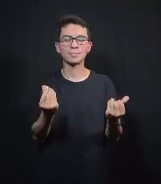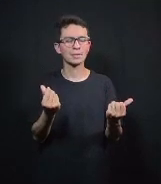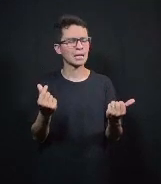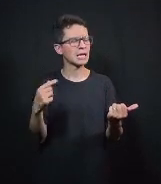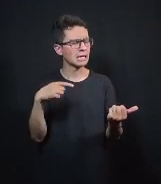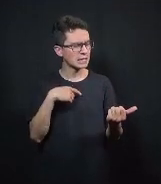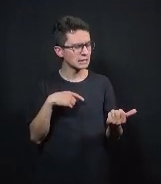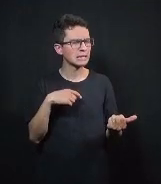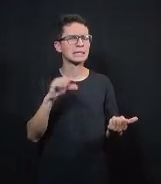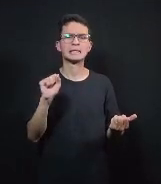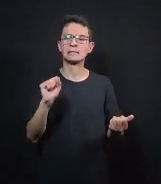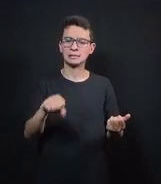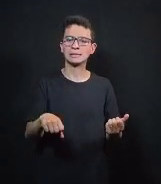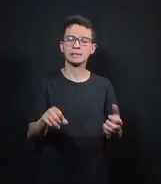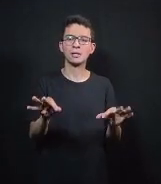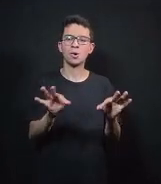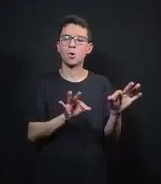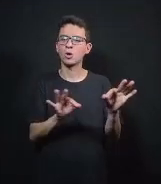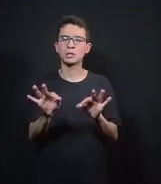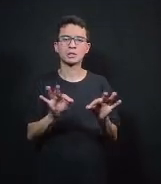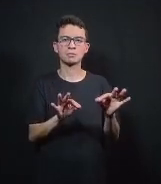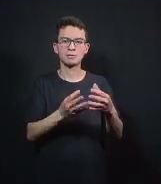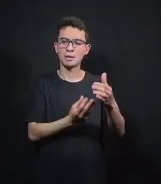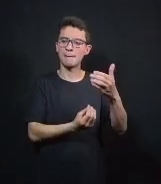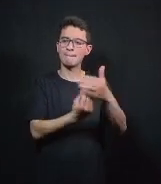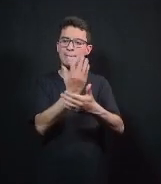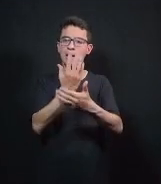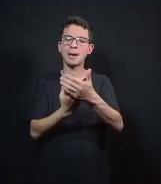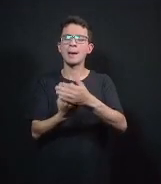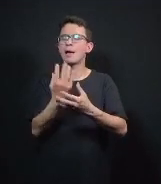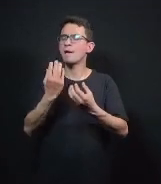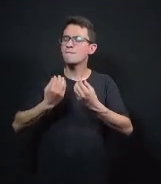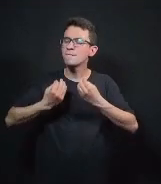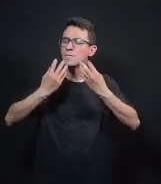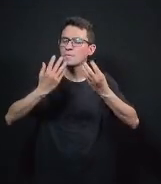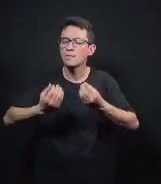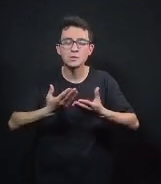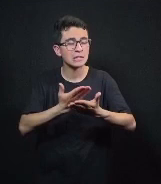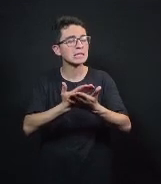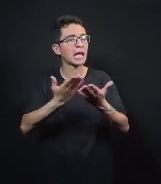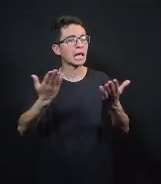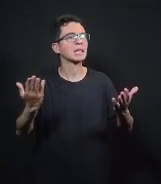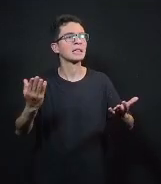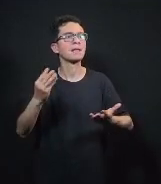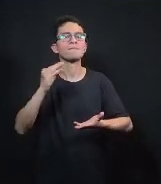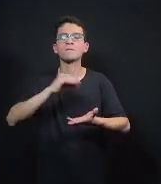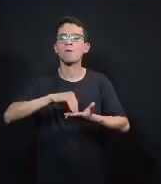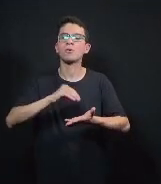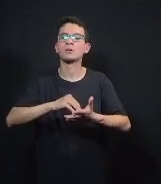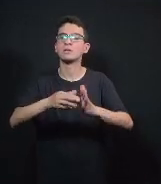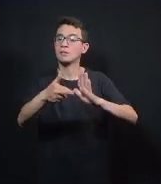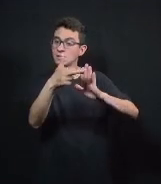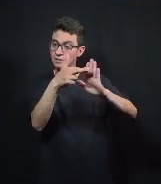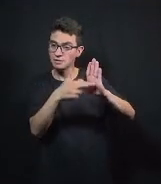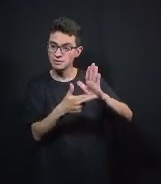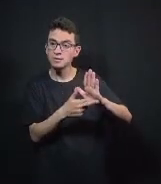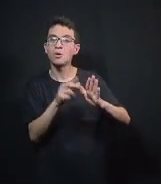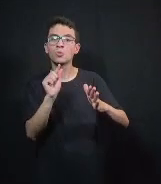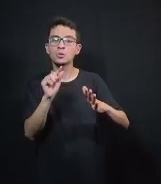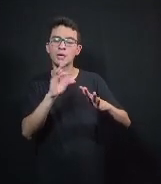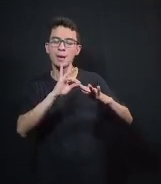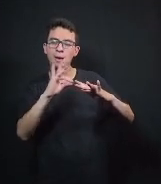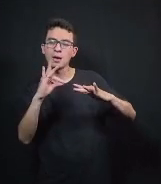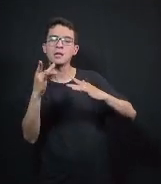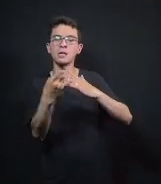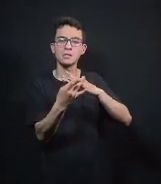com a organização da produção dessas informações, tem a ver com a má regulação das mídias sociais. É um